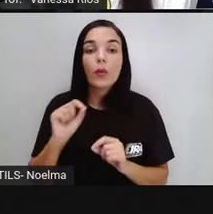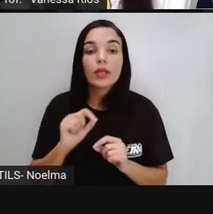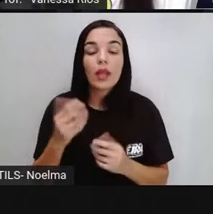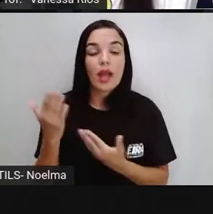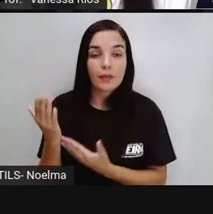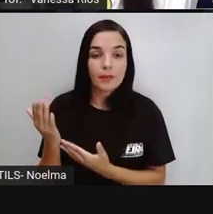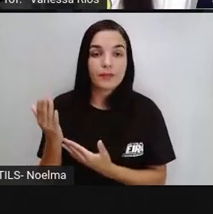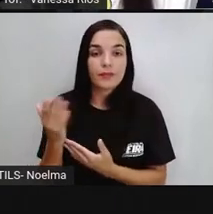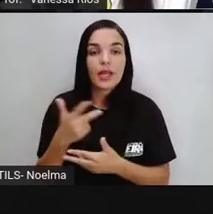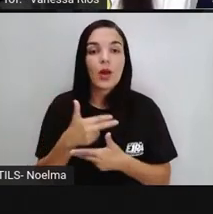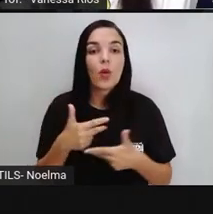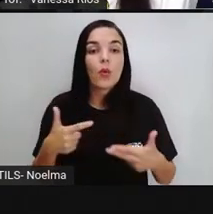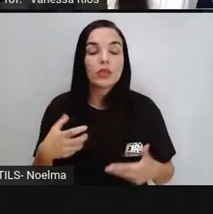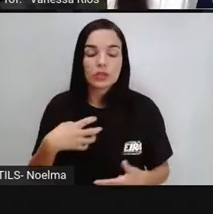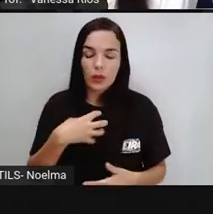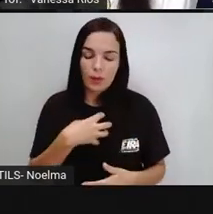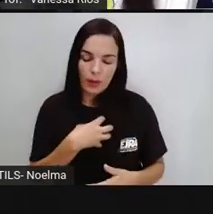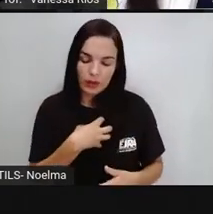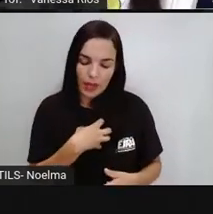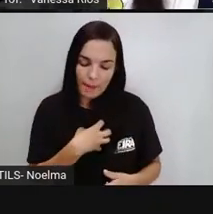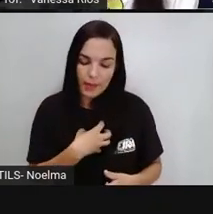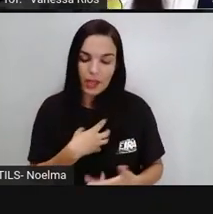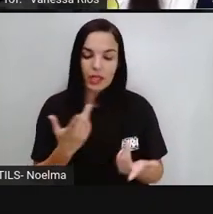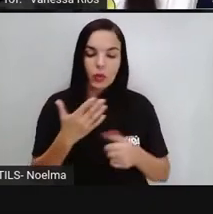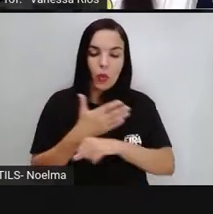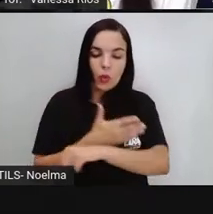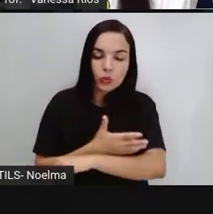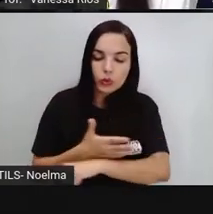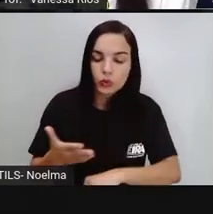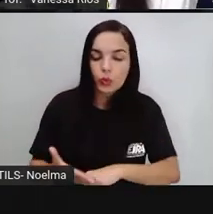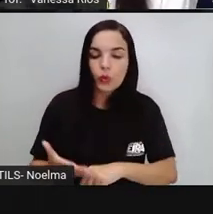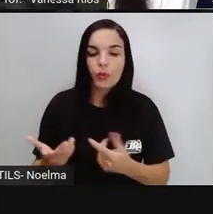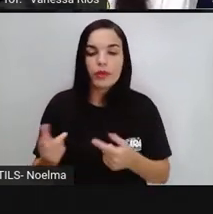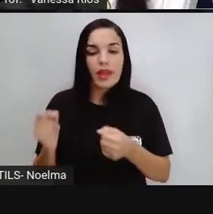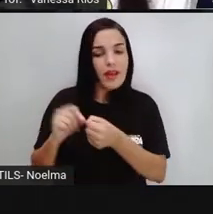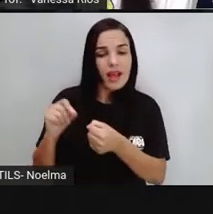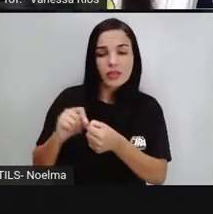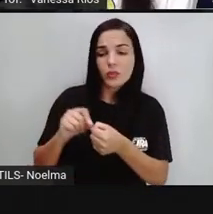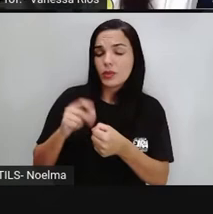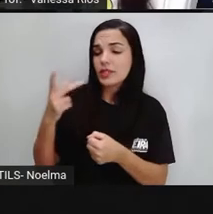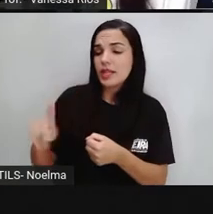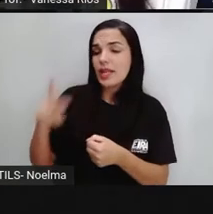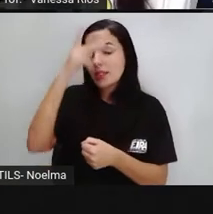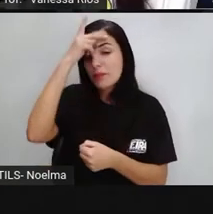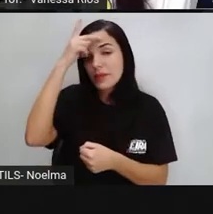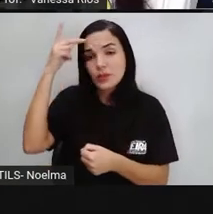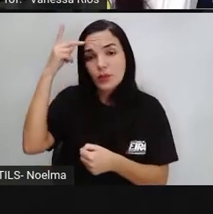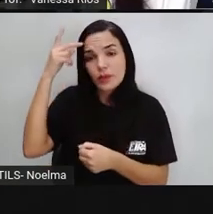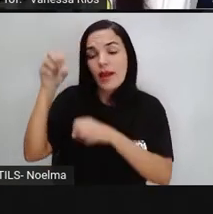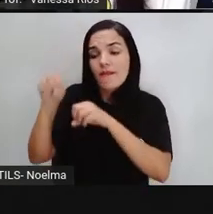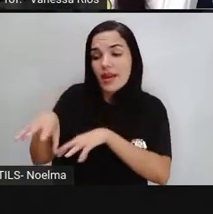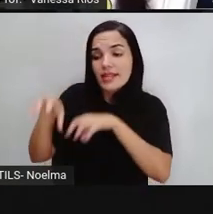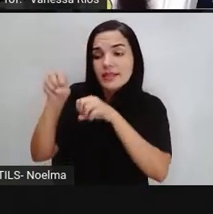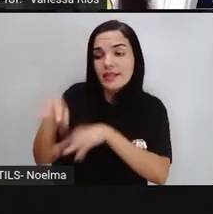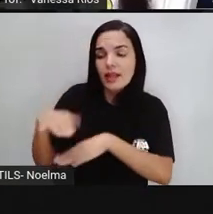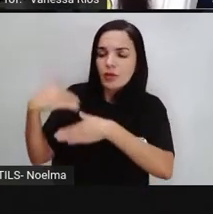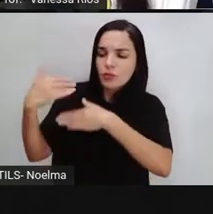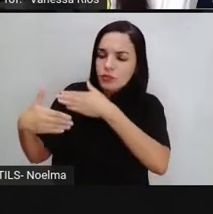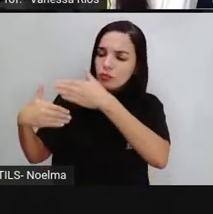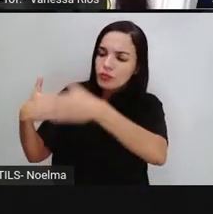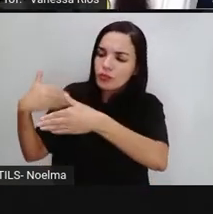Então, são comportamentos, são costumes, são ações que precisam ser ensinadas para